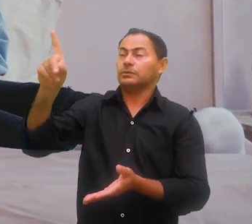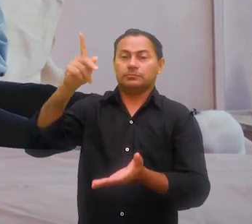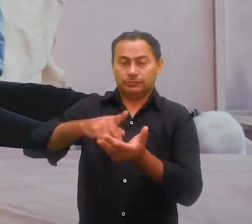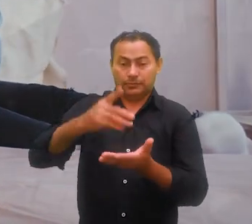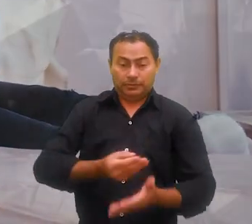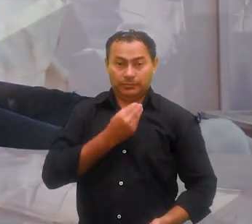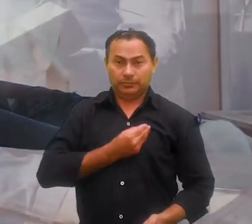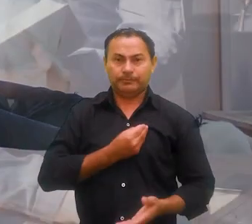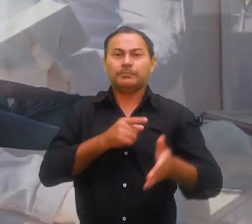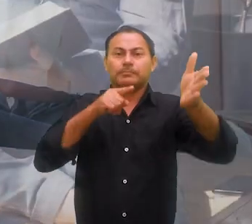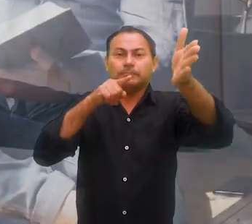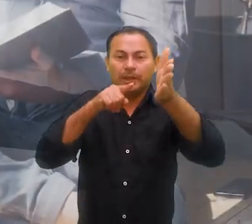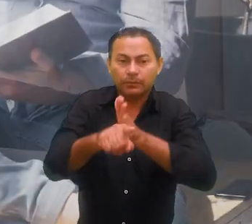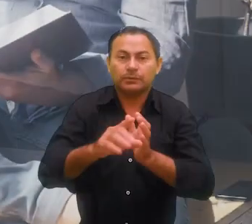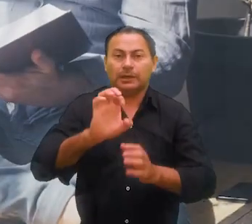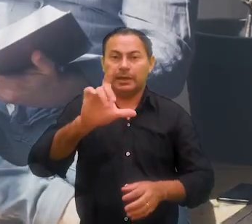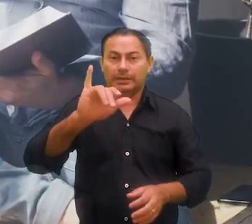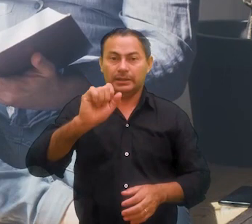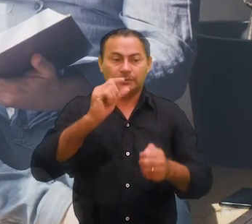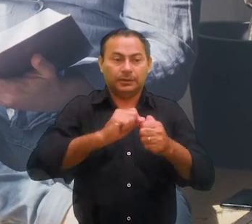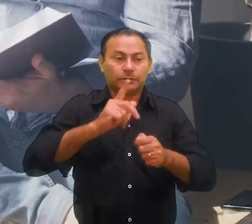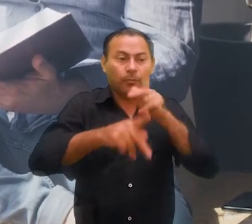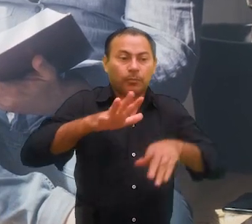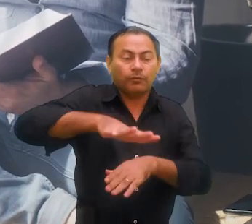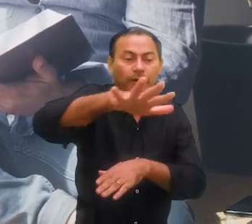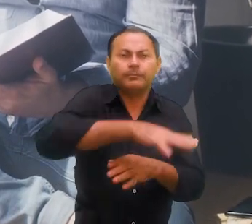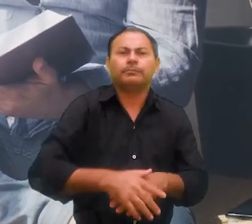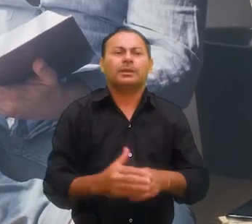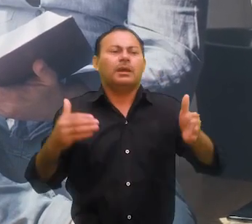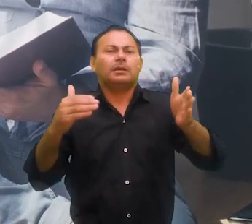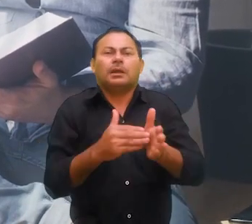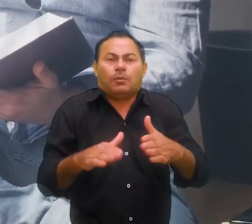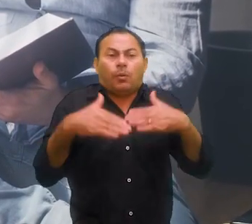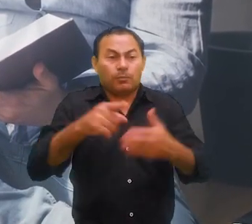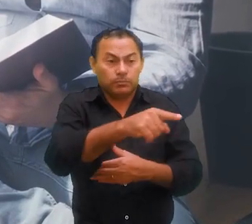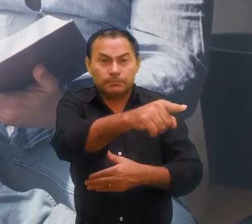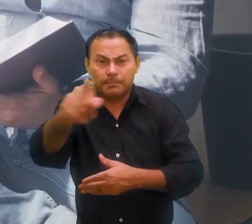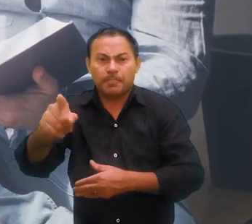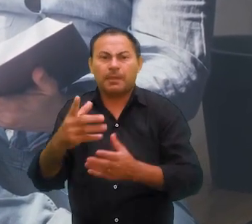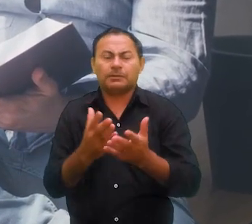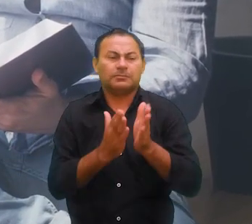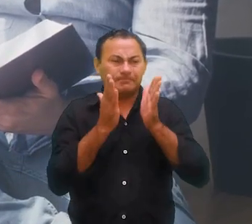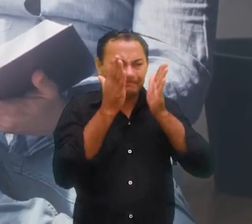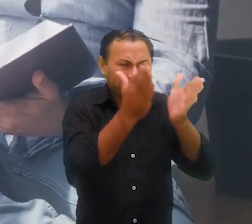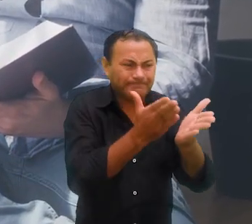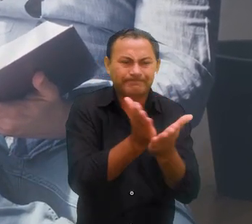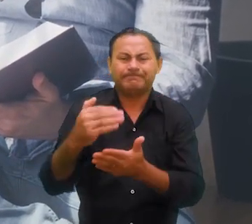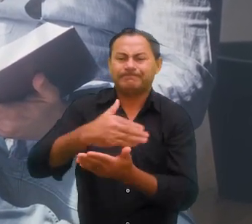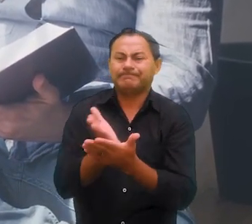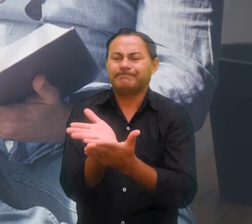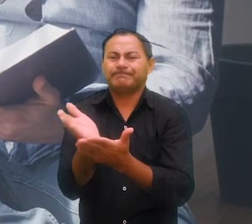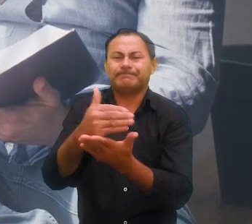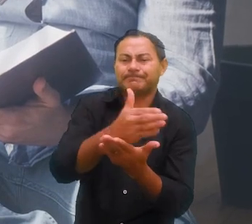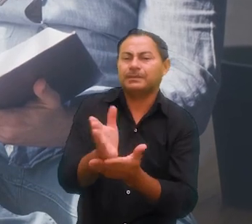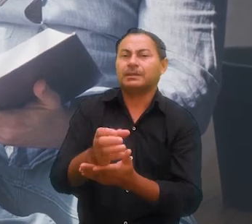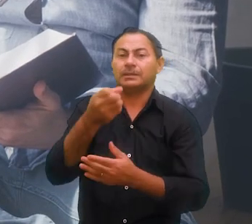e verdadeiro? A pergunta que Elias fez ao povo foi a seguinte, até quando vocês vão oscilar para um lado e para